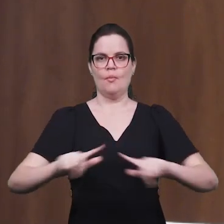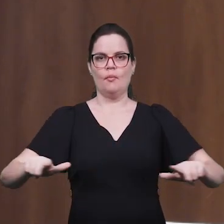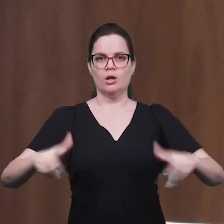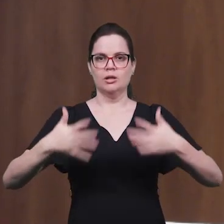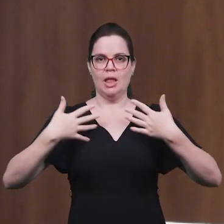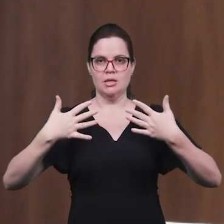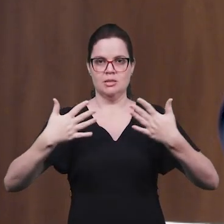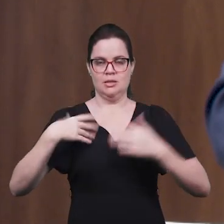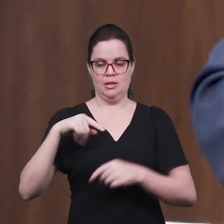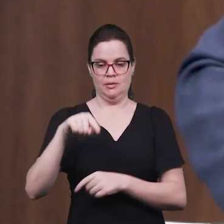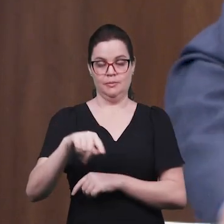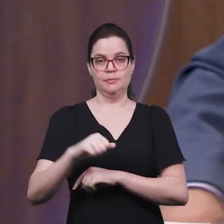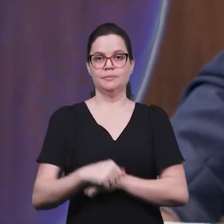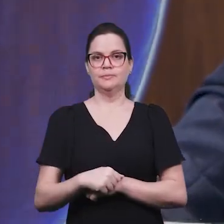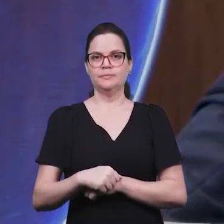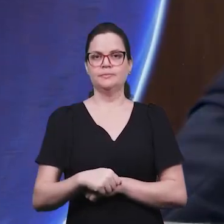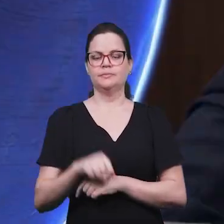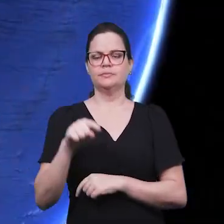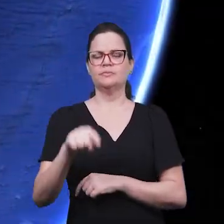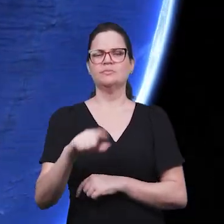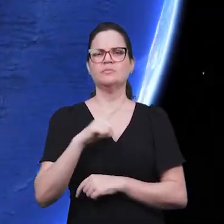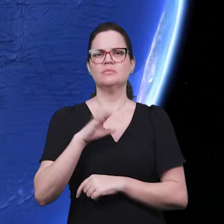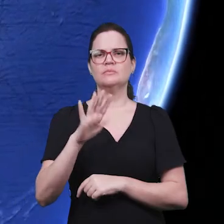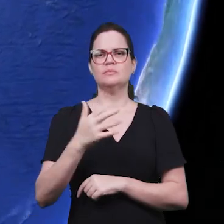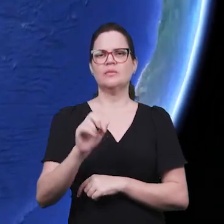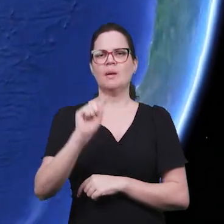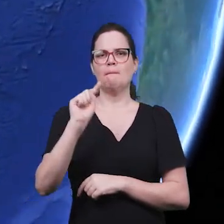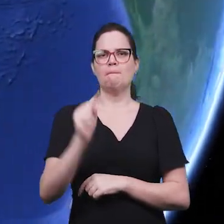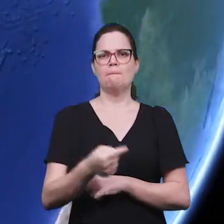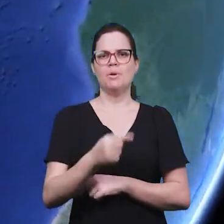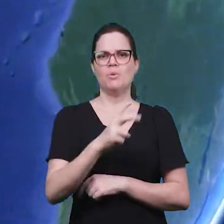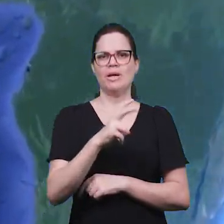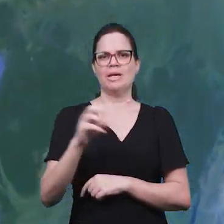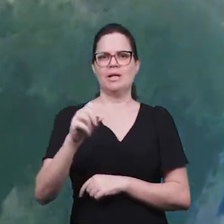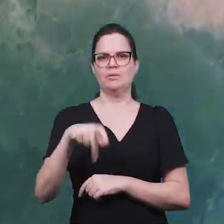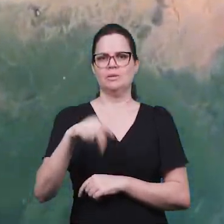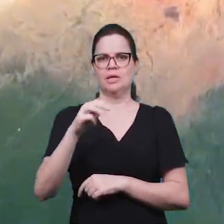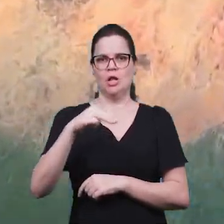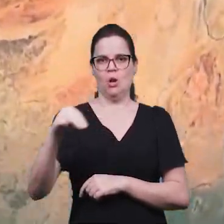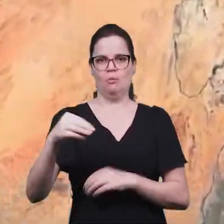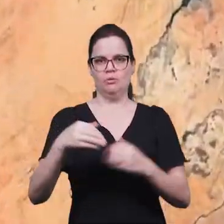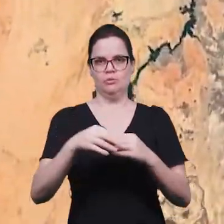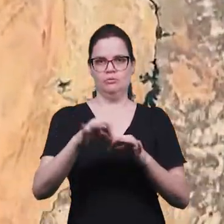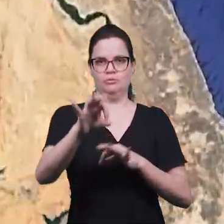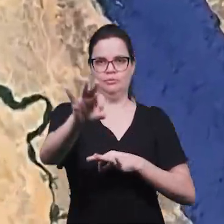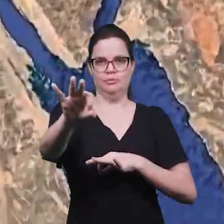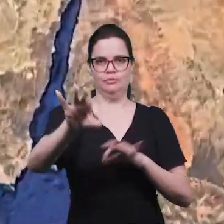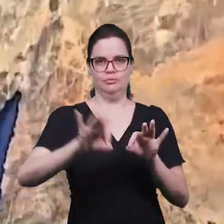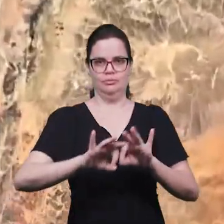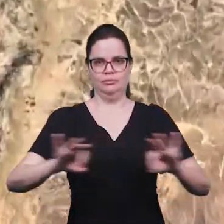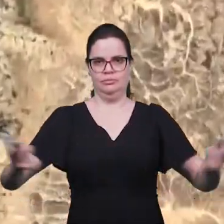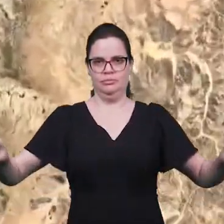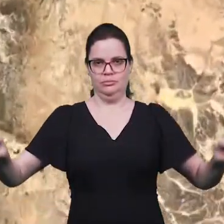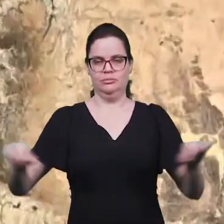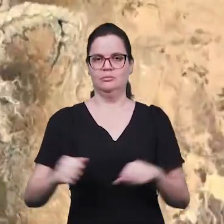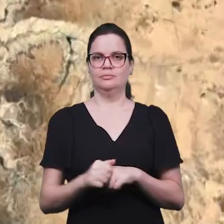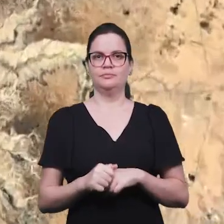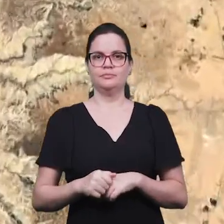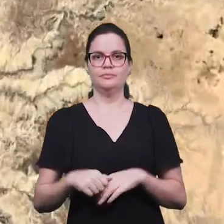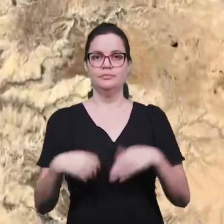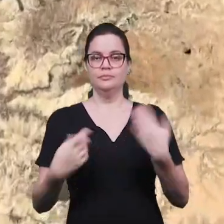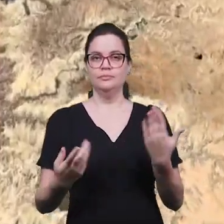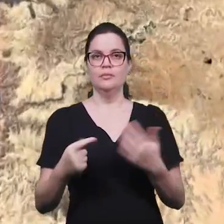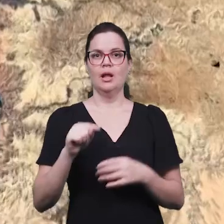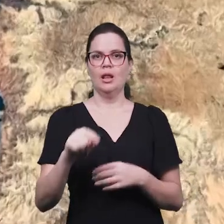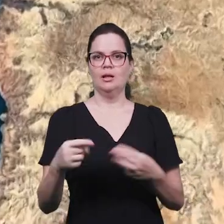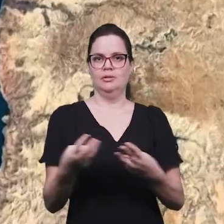da Judéia. Esse deserto ele tinha praticamente 1.500 quilômetros quadrados. No oeste, o deserto da